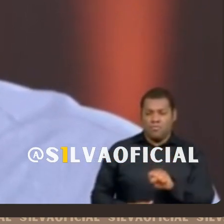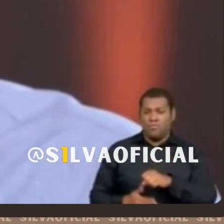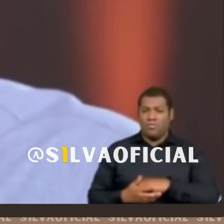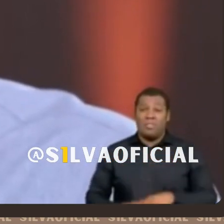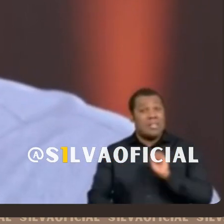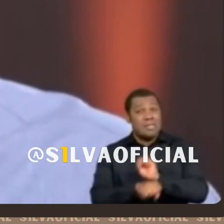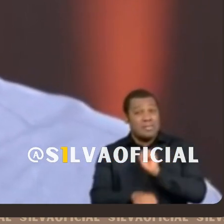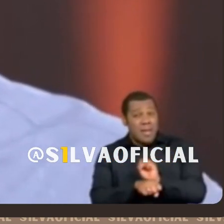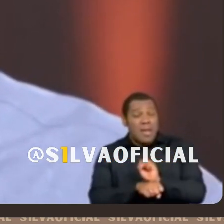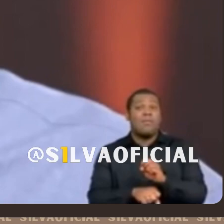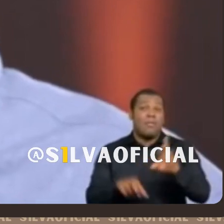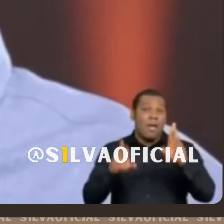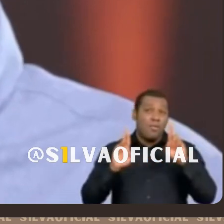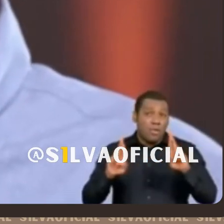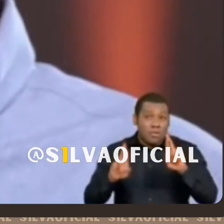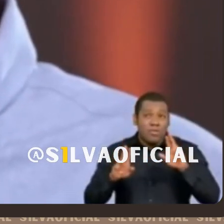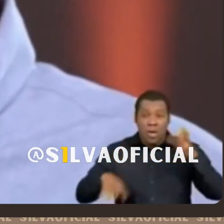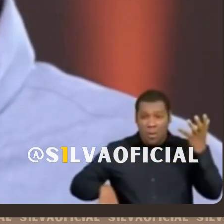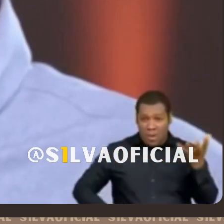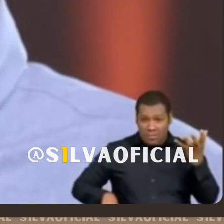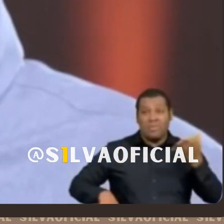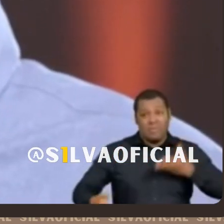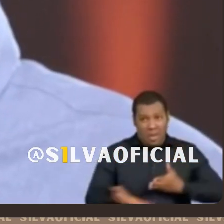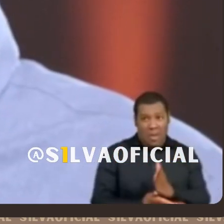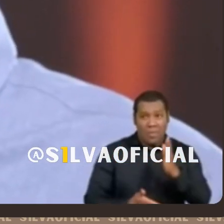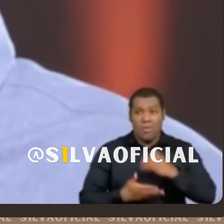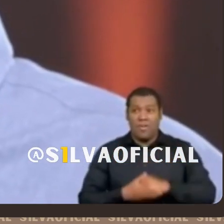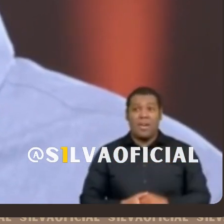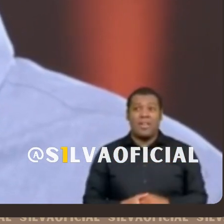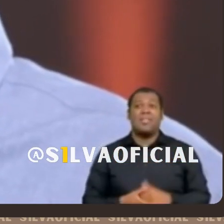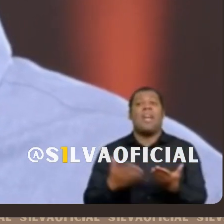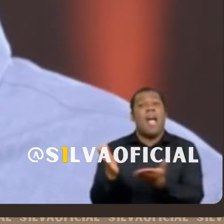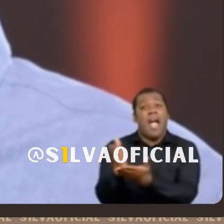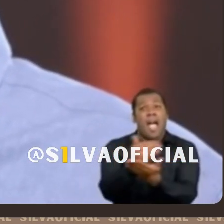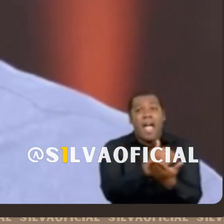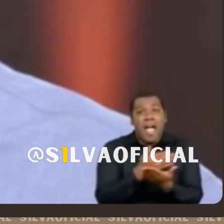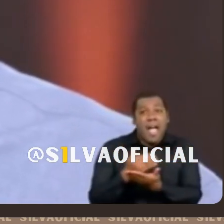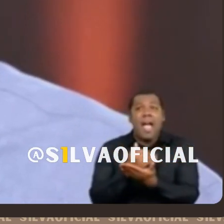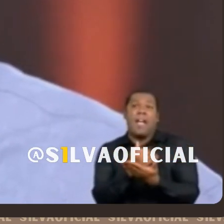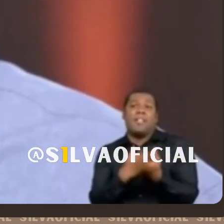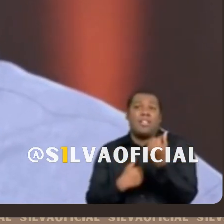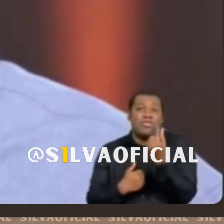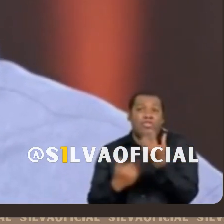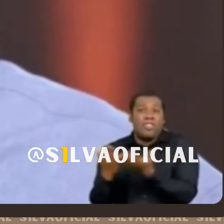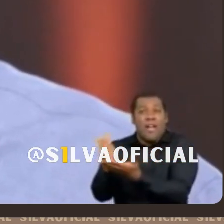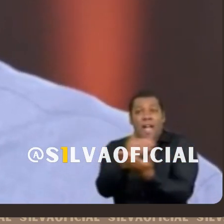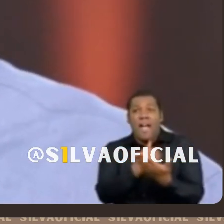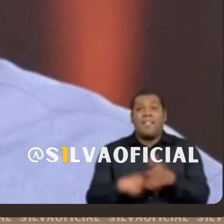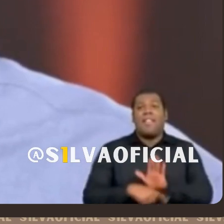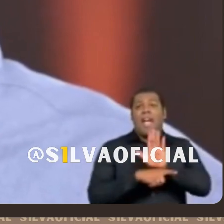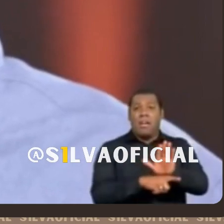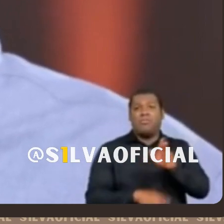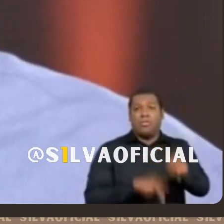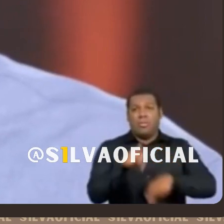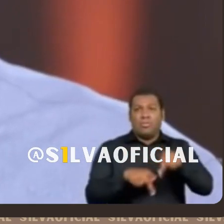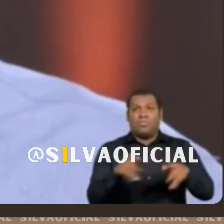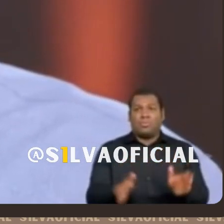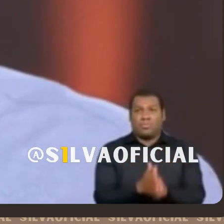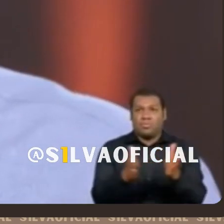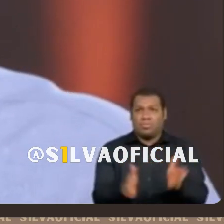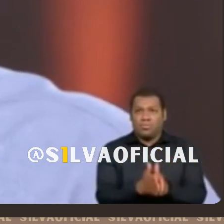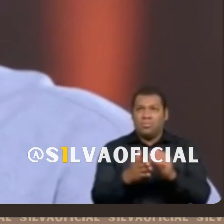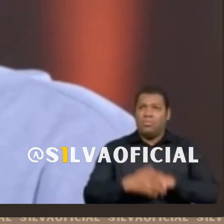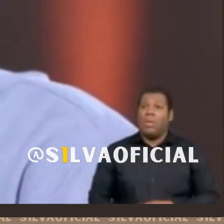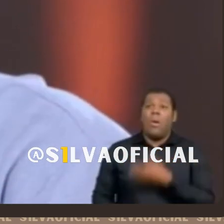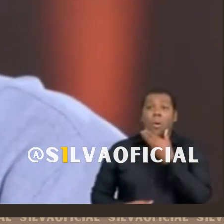para melhorar a vida do povo. Você viu que o Faustão recebeu o coração para a doação? Sim. Né? Sim. Quem cuida disso